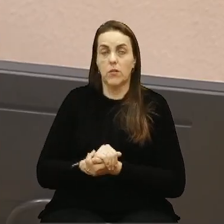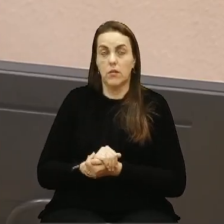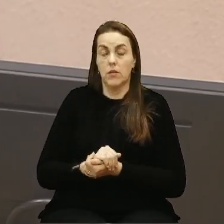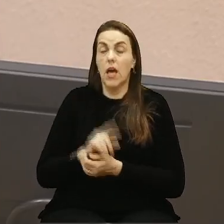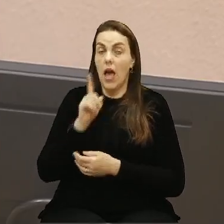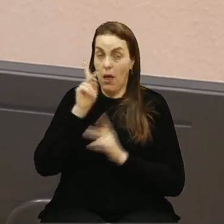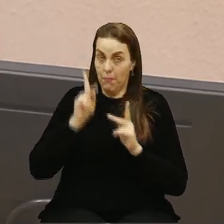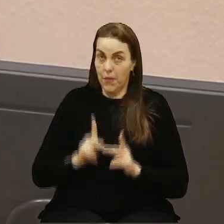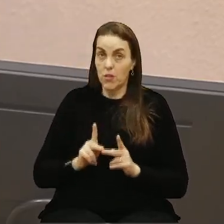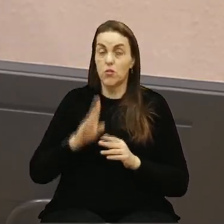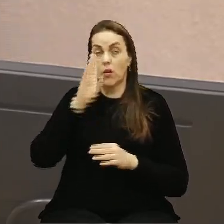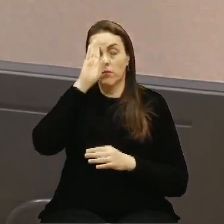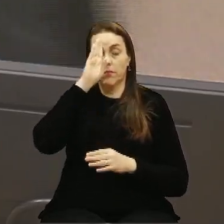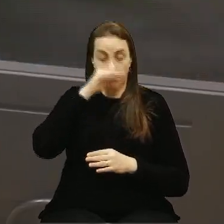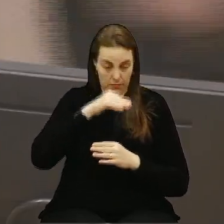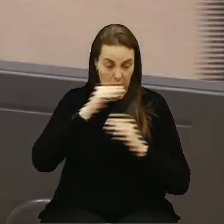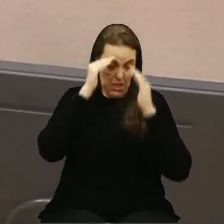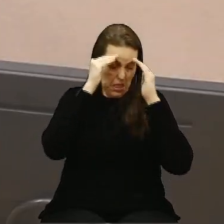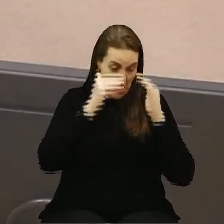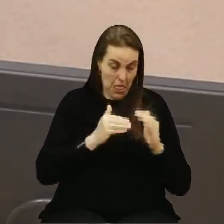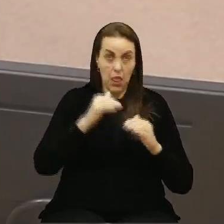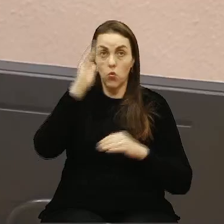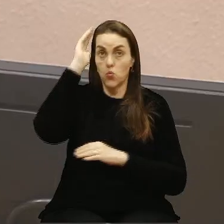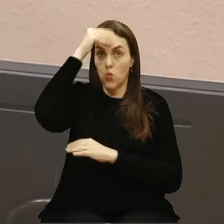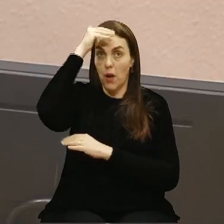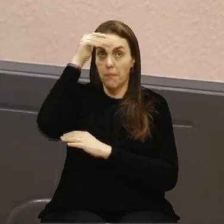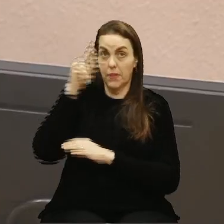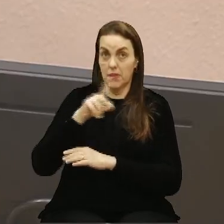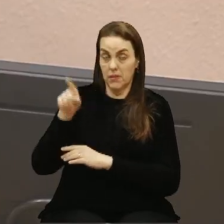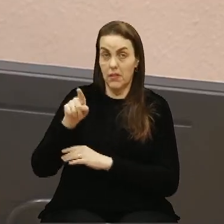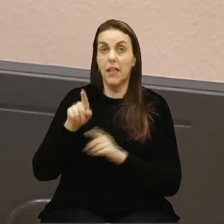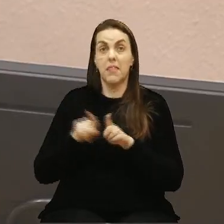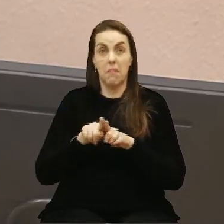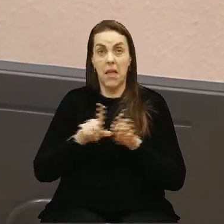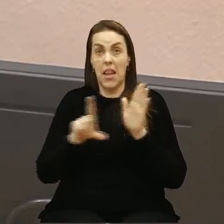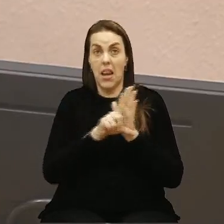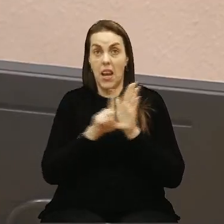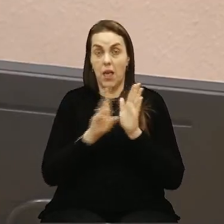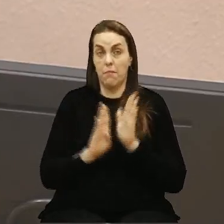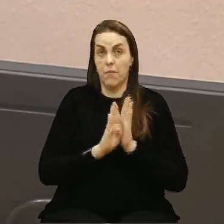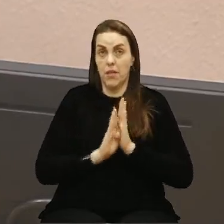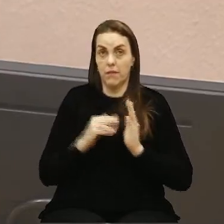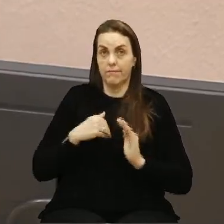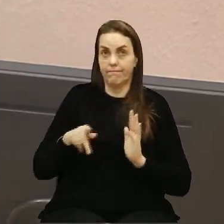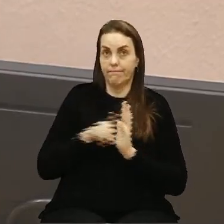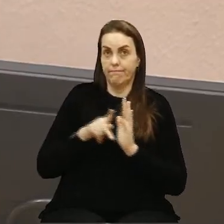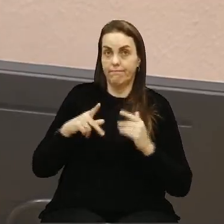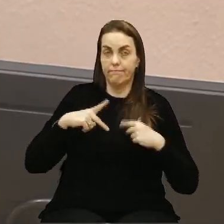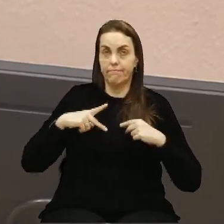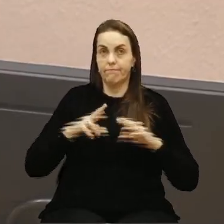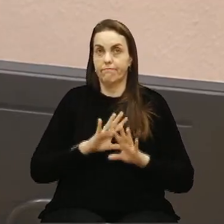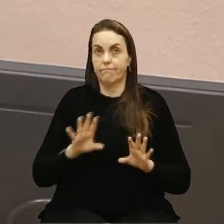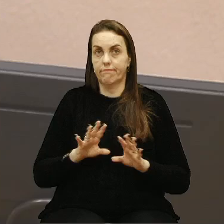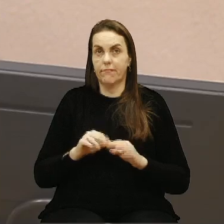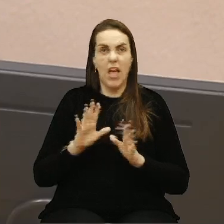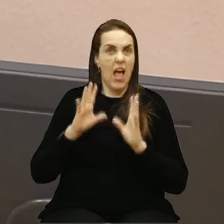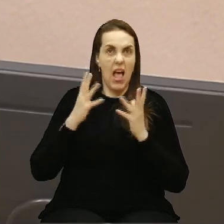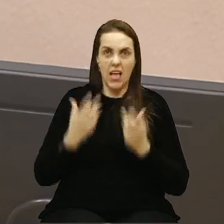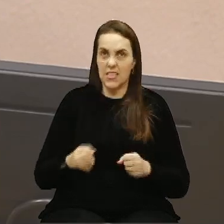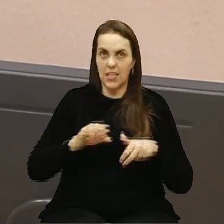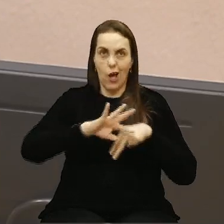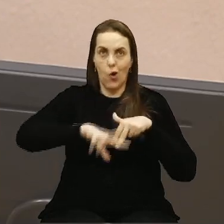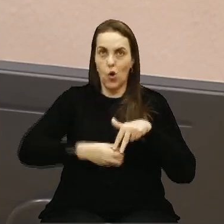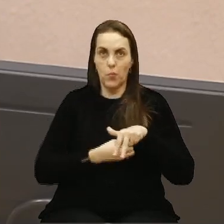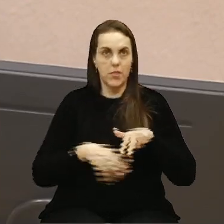a cabeça para o Trump, aqueles que revogam leis em benefícios próprios. Portanto, não podemos aceitar a corrupção e precisamos